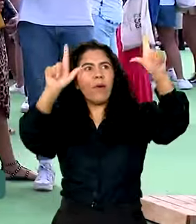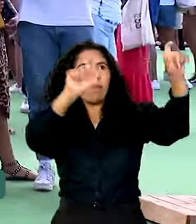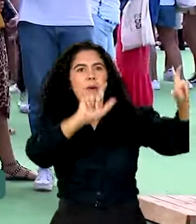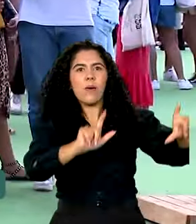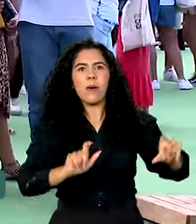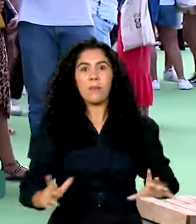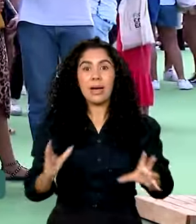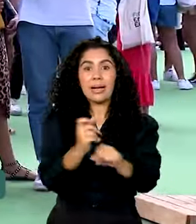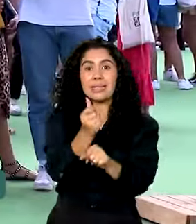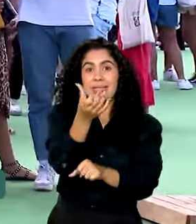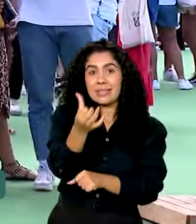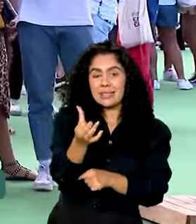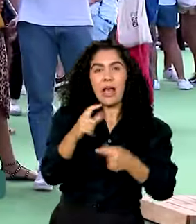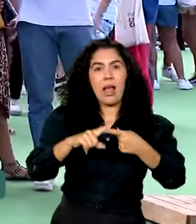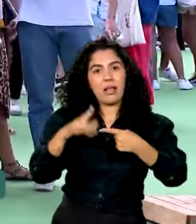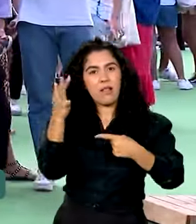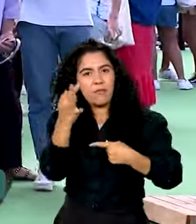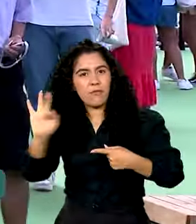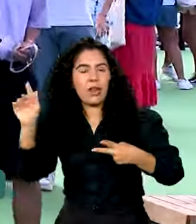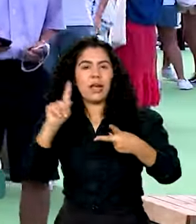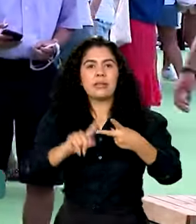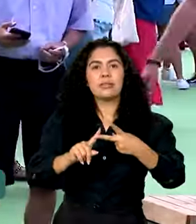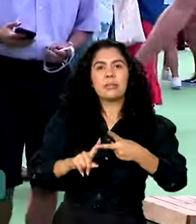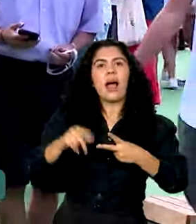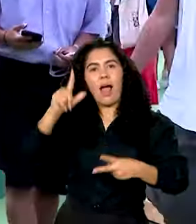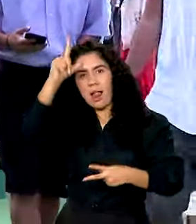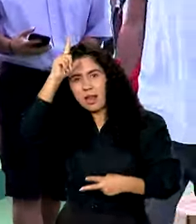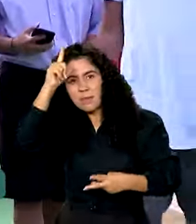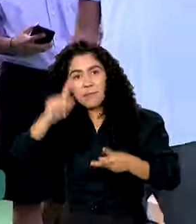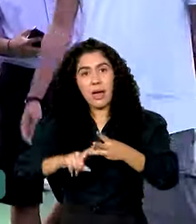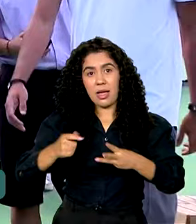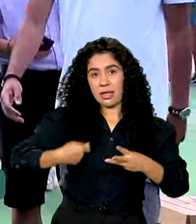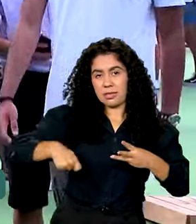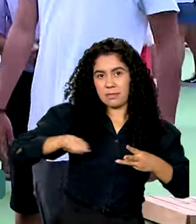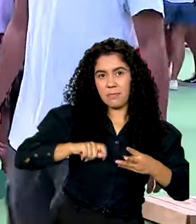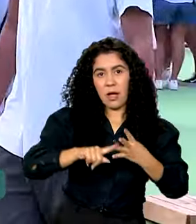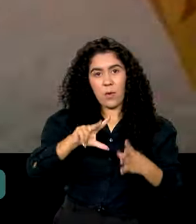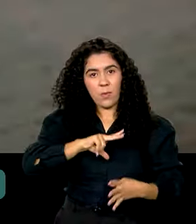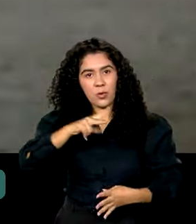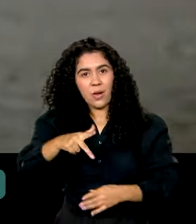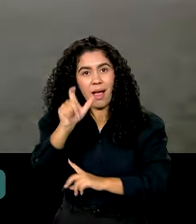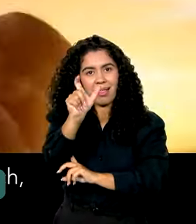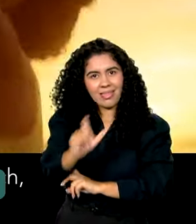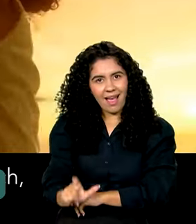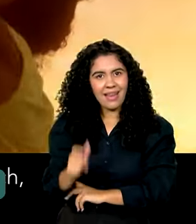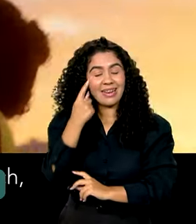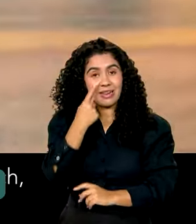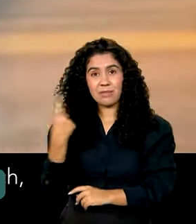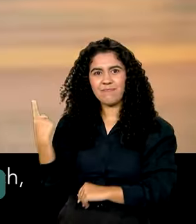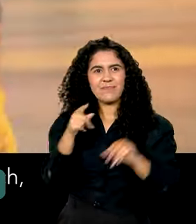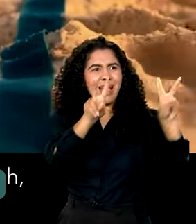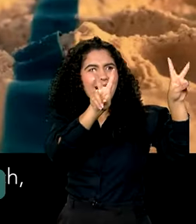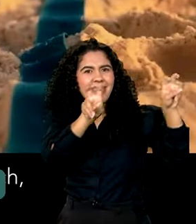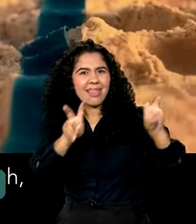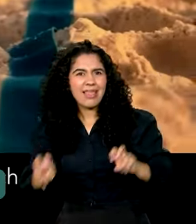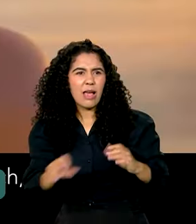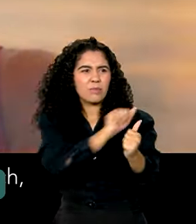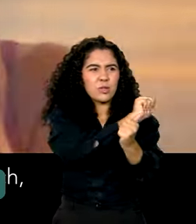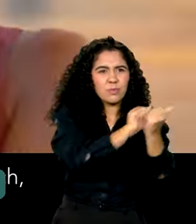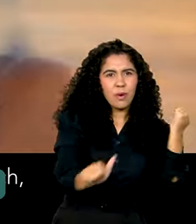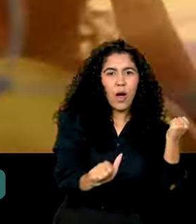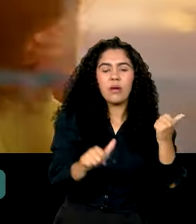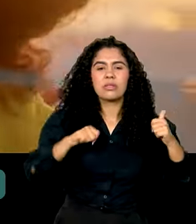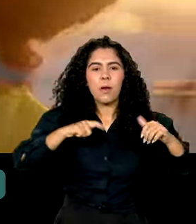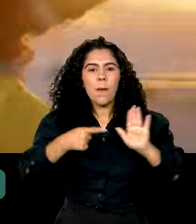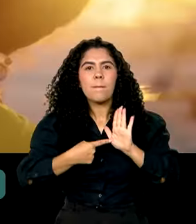na França, na Alemanha, Inglaterra, Espanha, Portugal e Itália. Com temática esportiva, a campanha